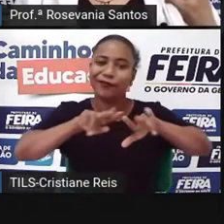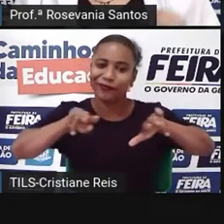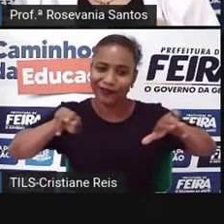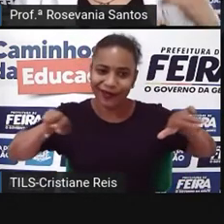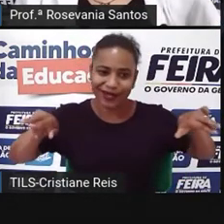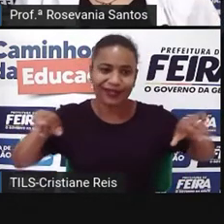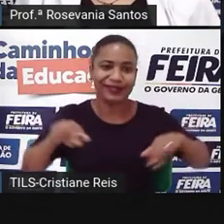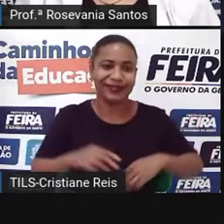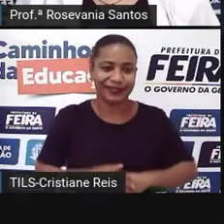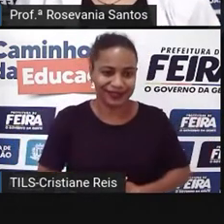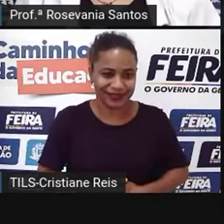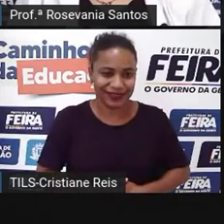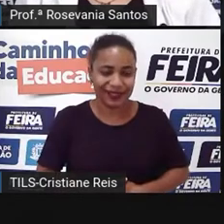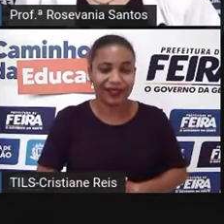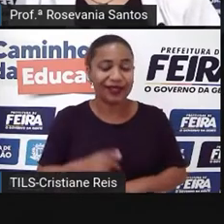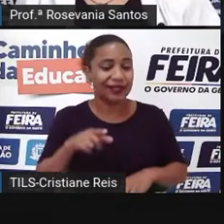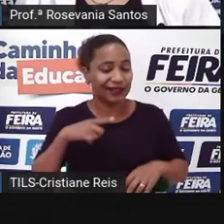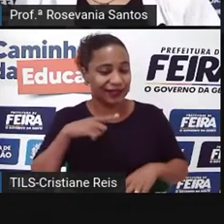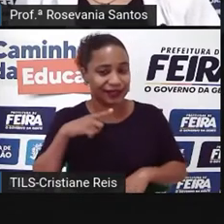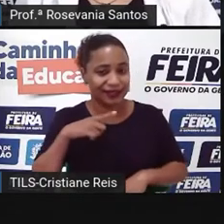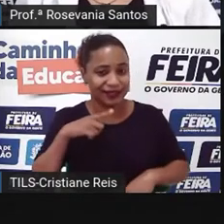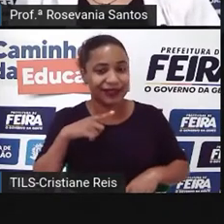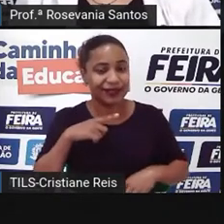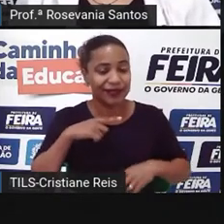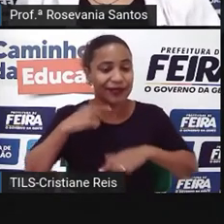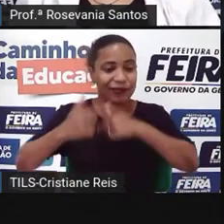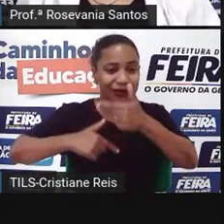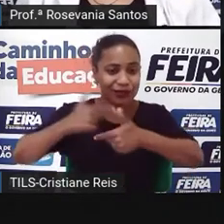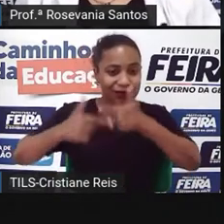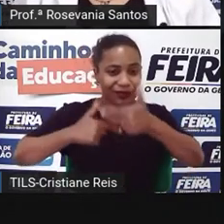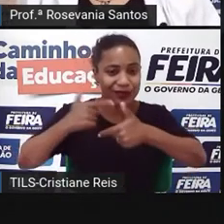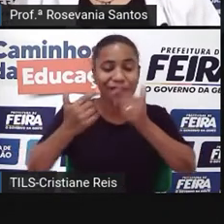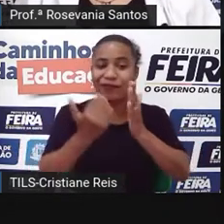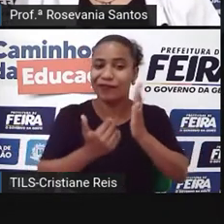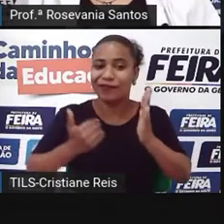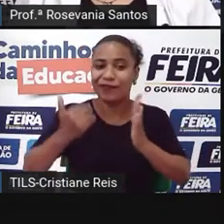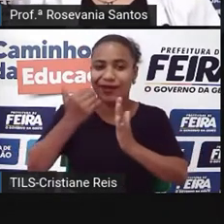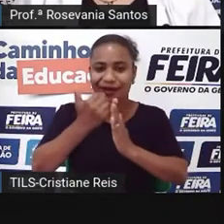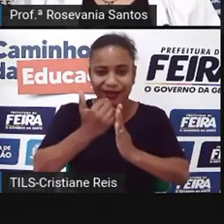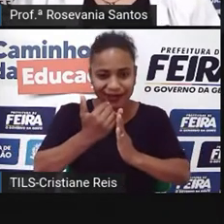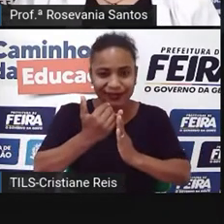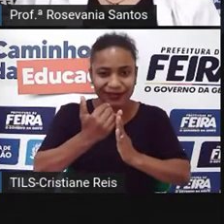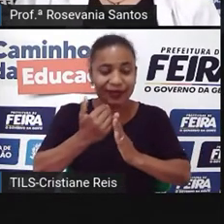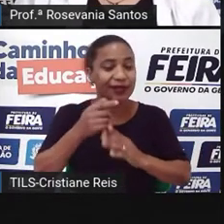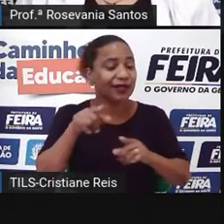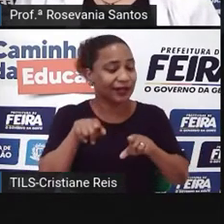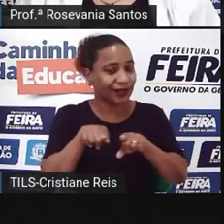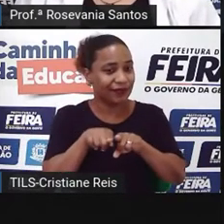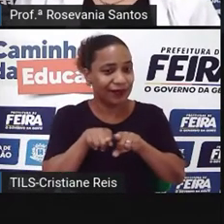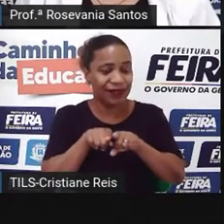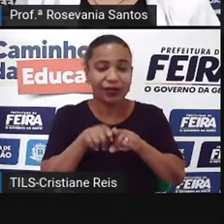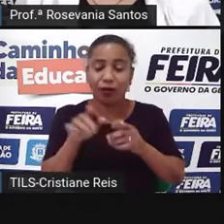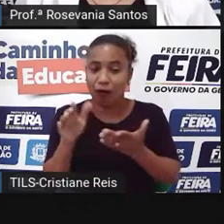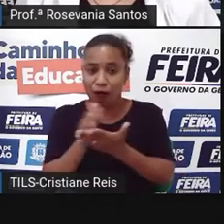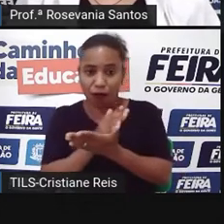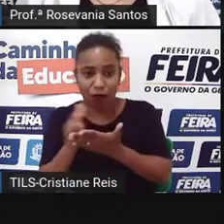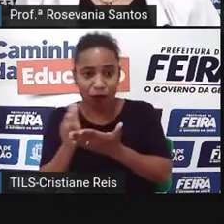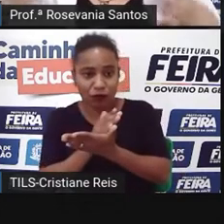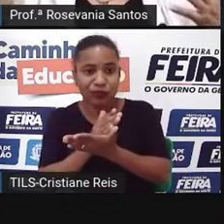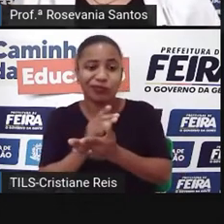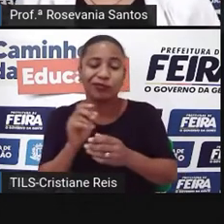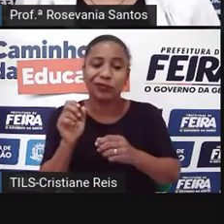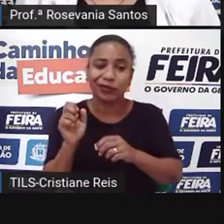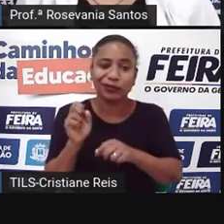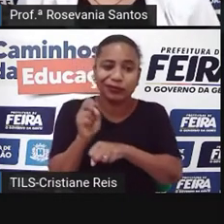de produtos que colocam para que a produção, ela aumente. Para que elas não sejam suscetíveis a determinados tipos de pragas.